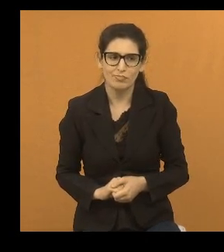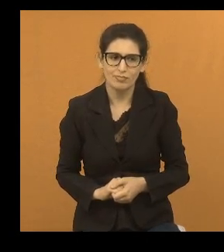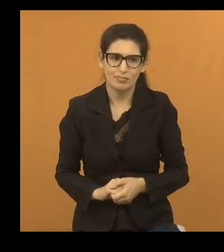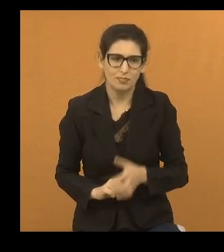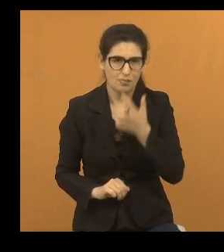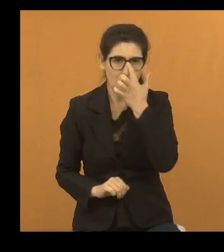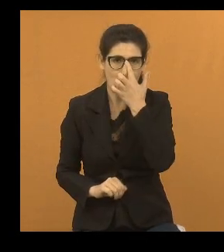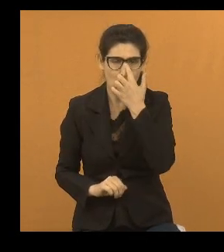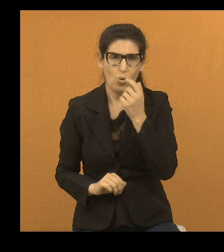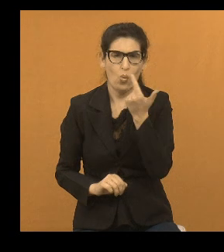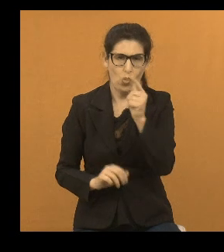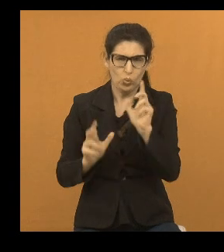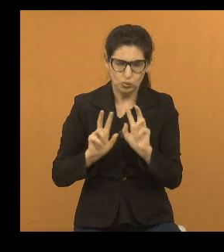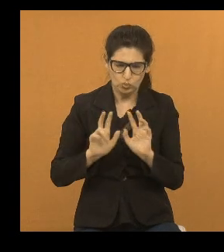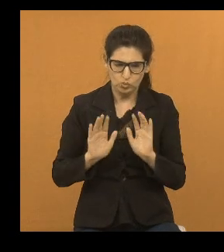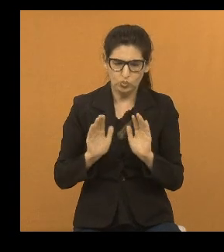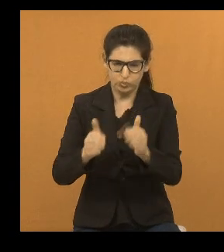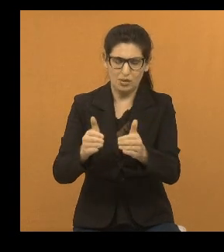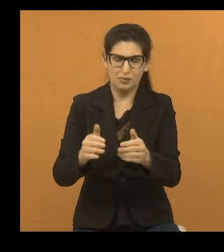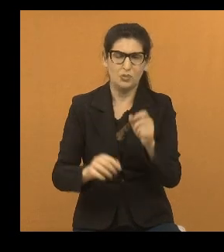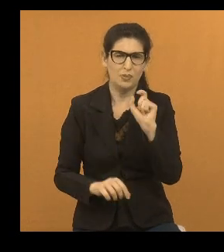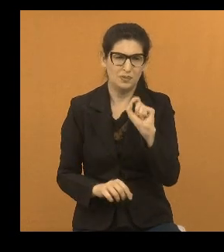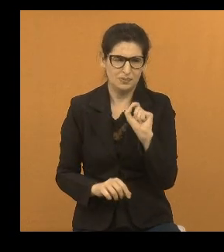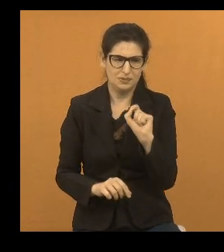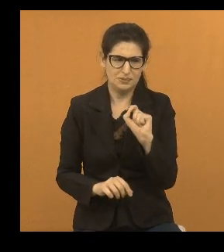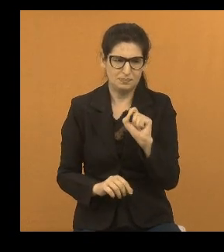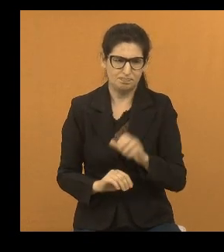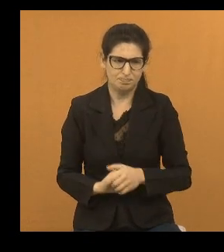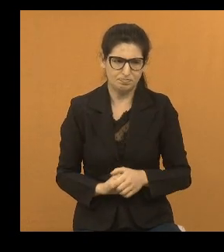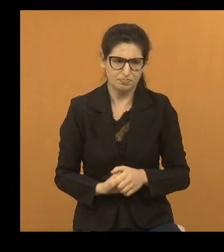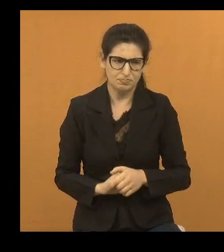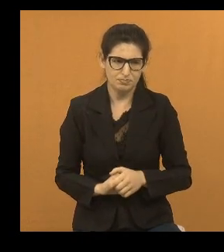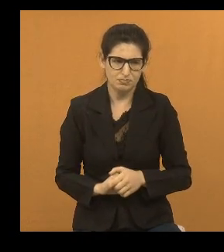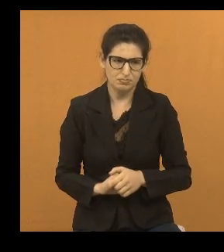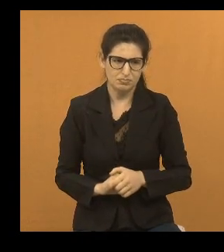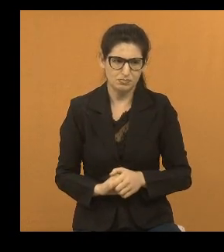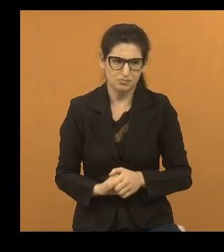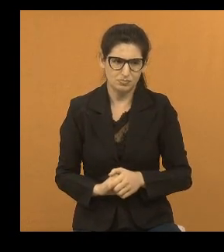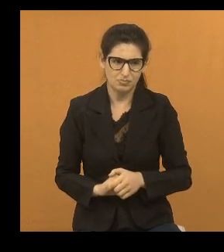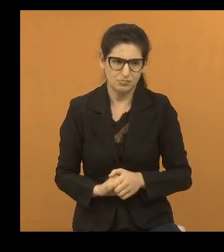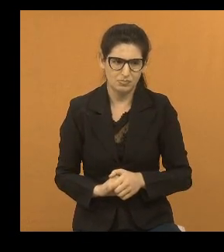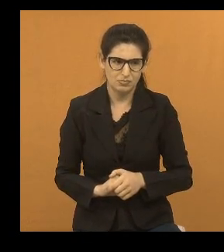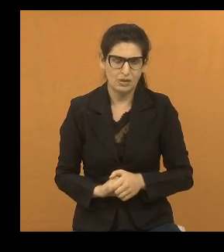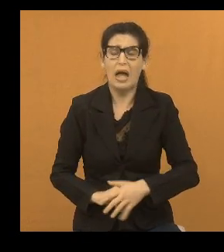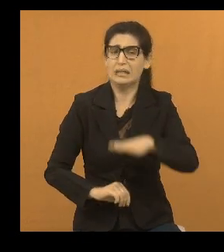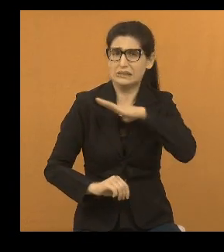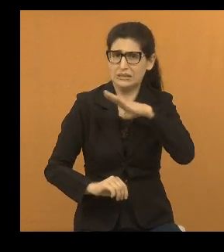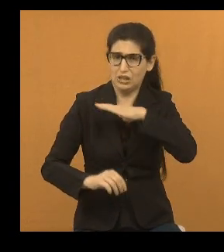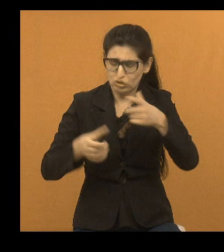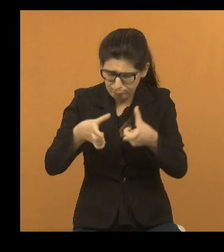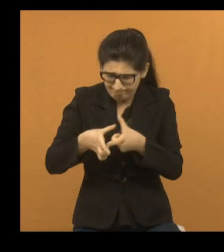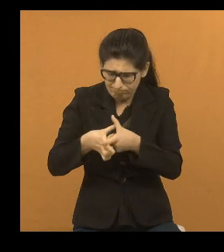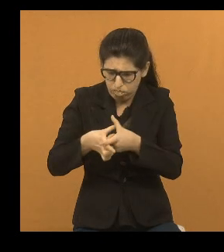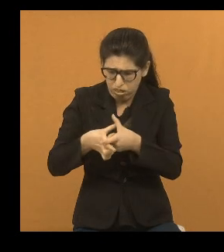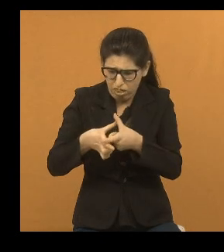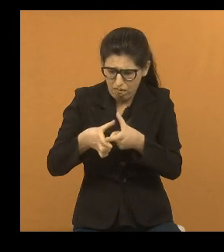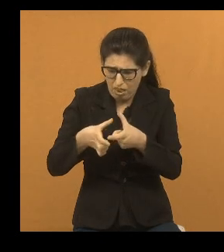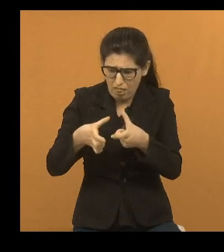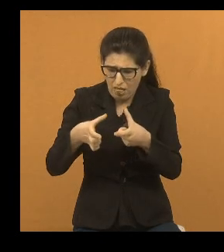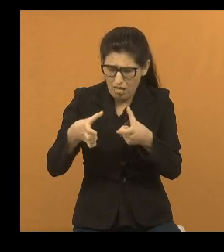Um outro aspecto foi a oferta desequilibrada. Na oferta de equipamentos públicos, a cidade cresceu e